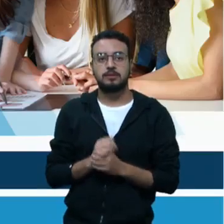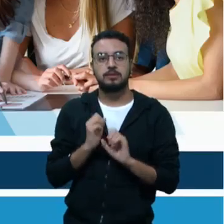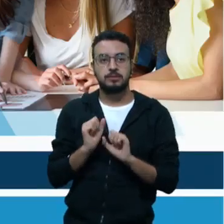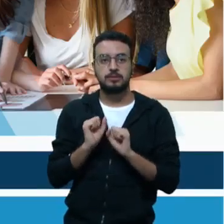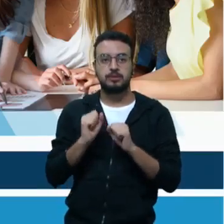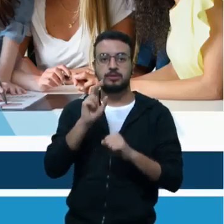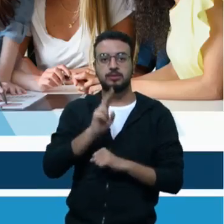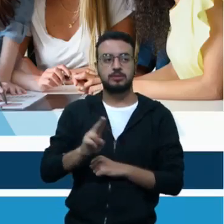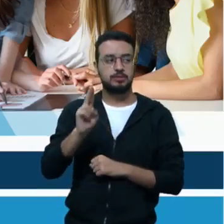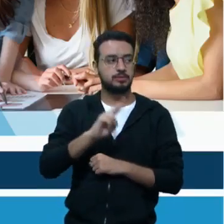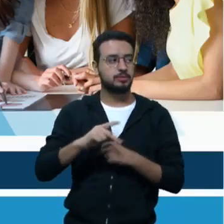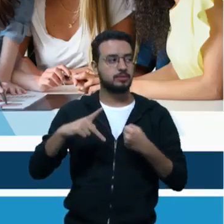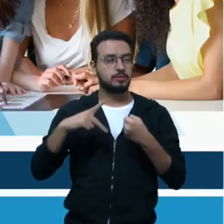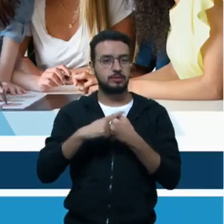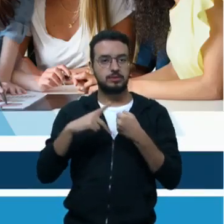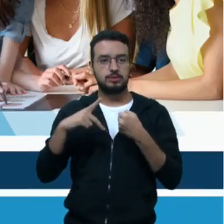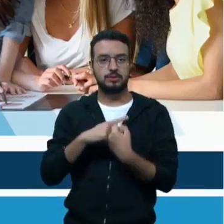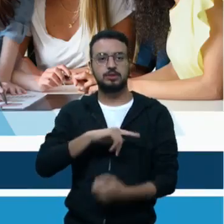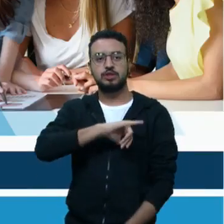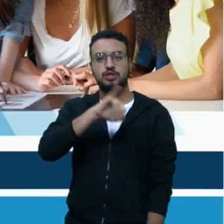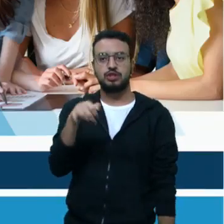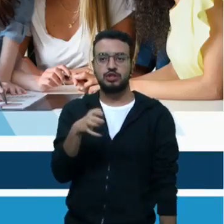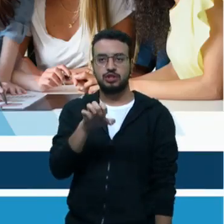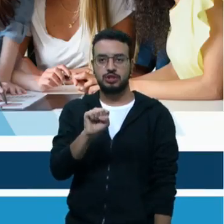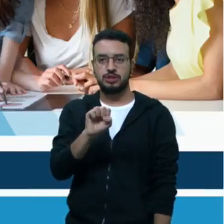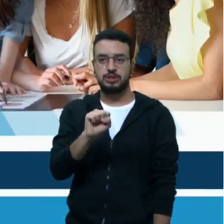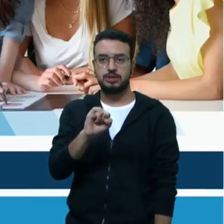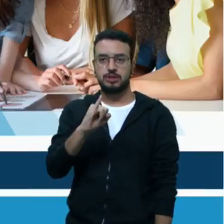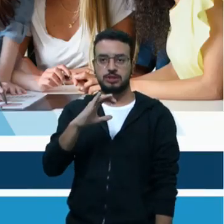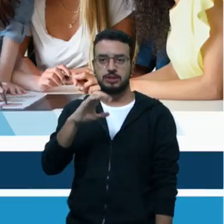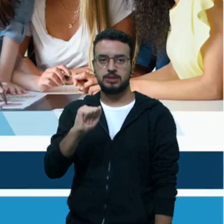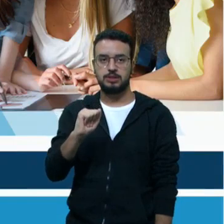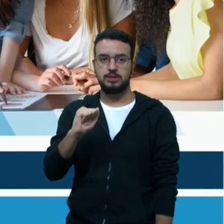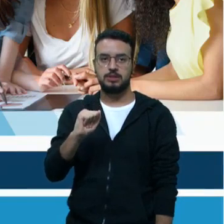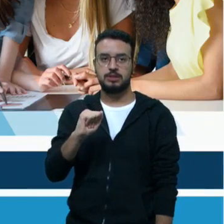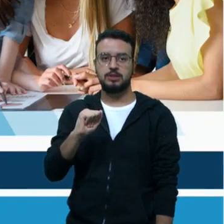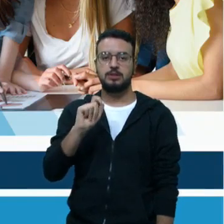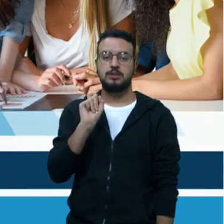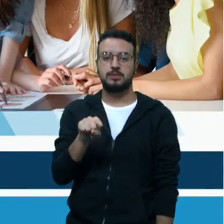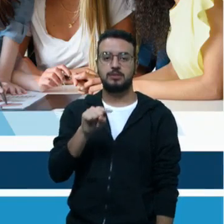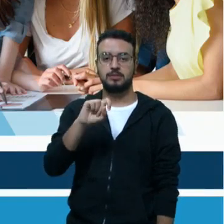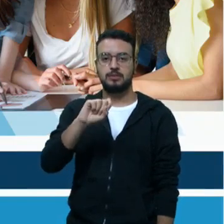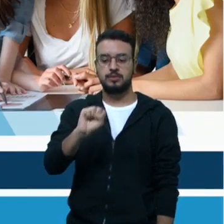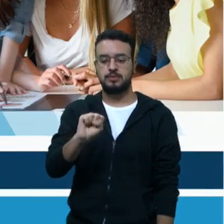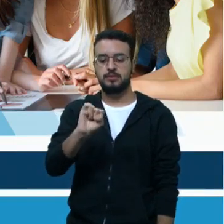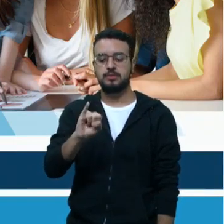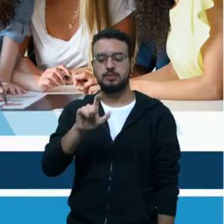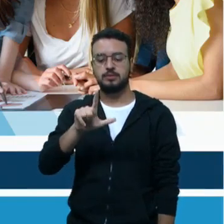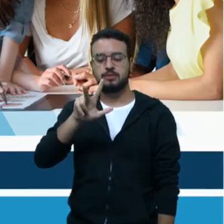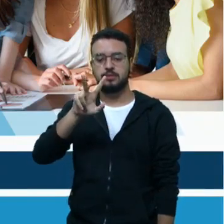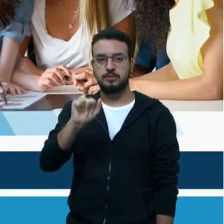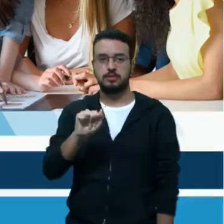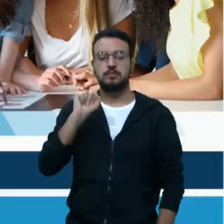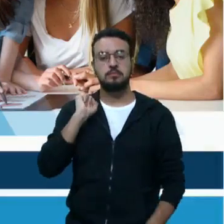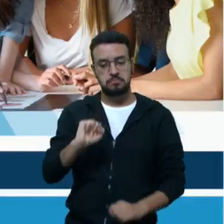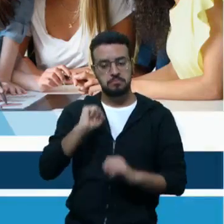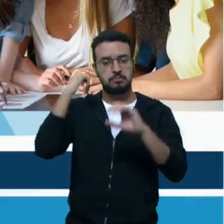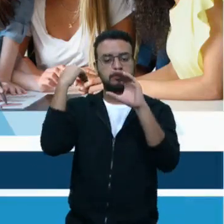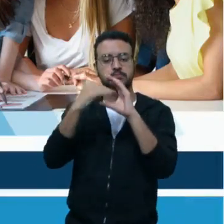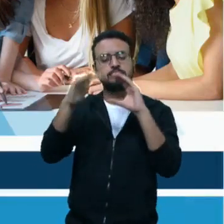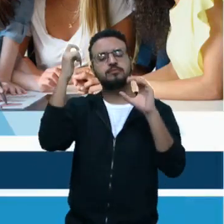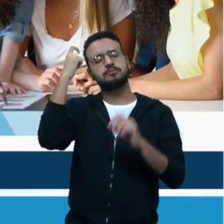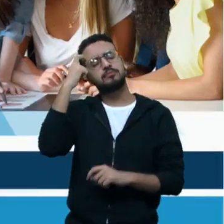no Skype a jéssica.silva, mandar a sua contribuição, tá, ou